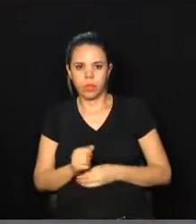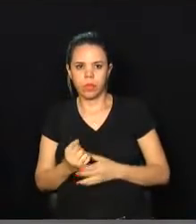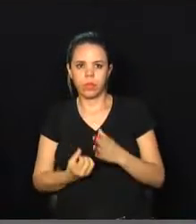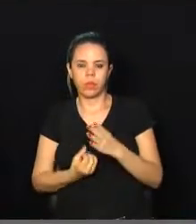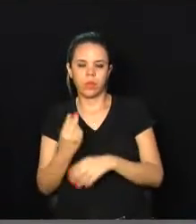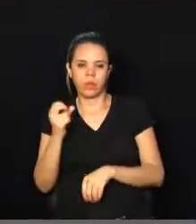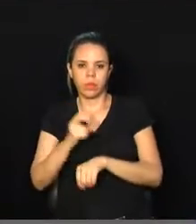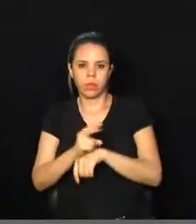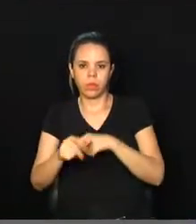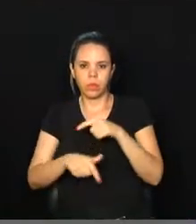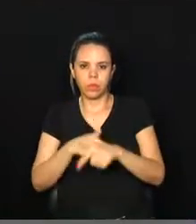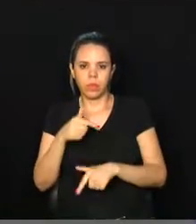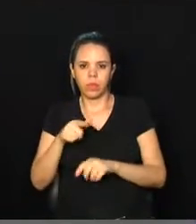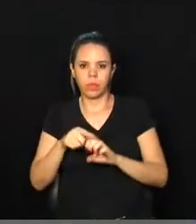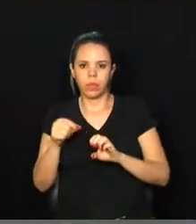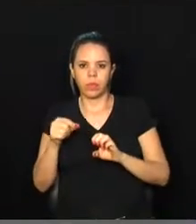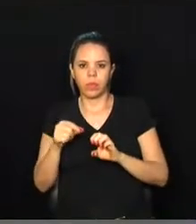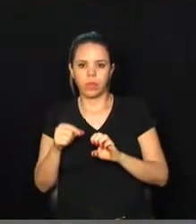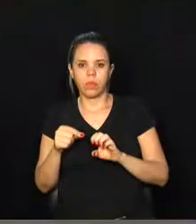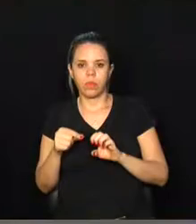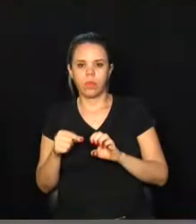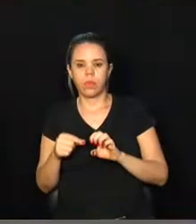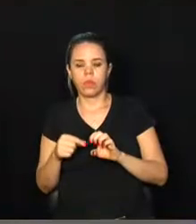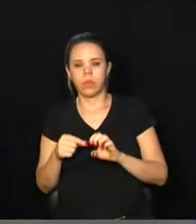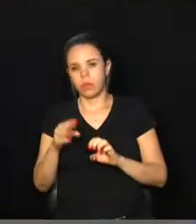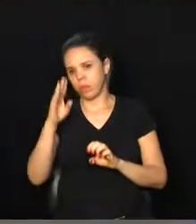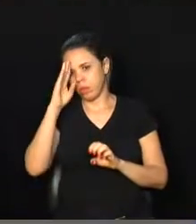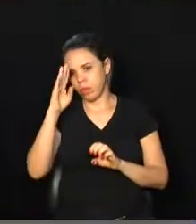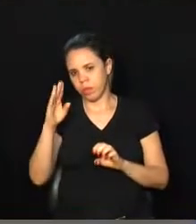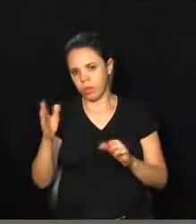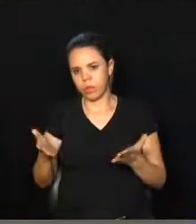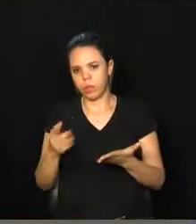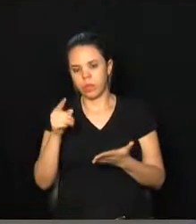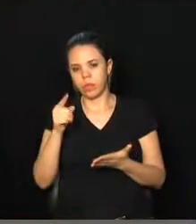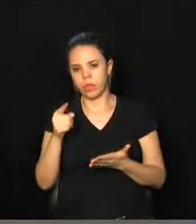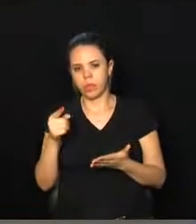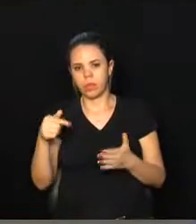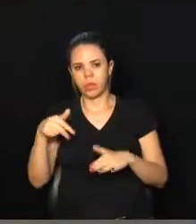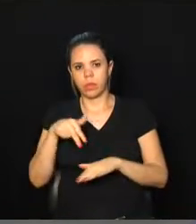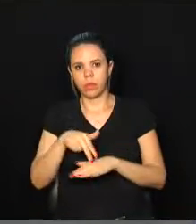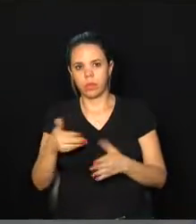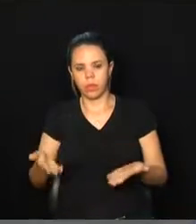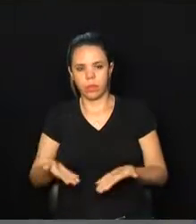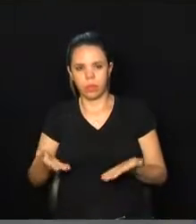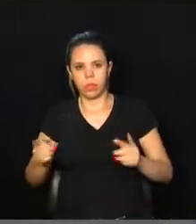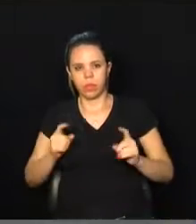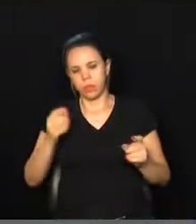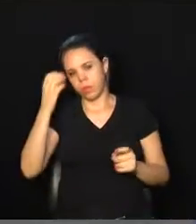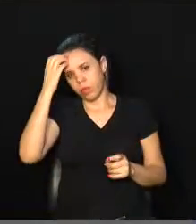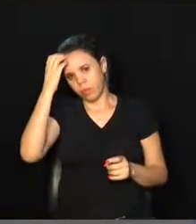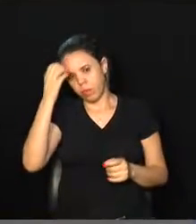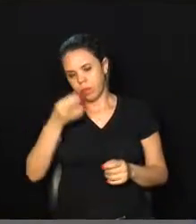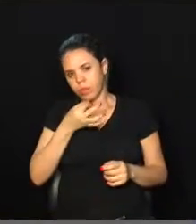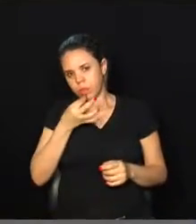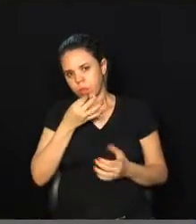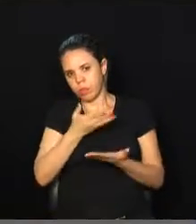na geração de empreendedorismo. O principal motivo de a gente estar aqui hoje é escutar